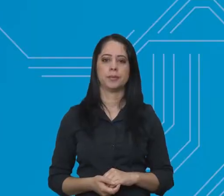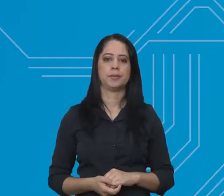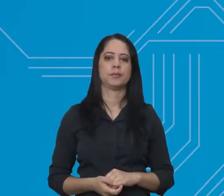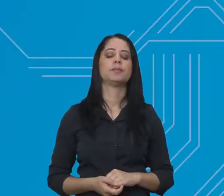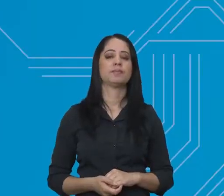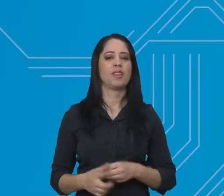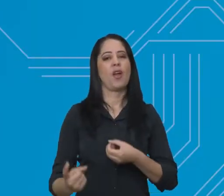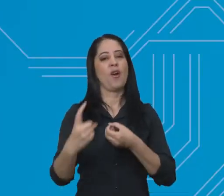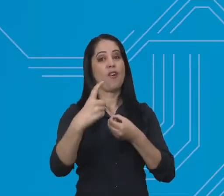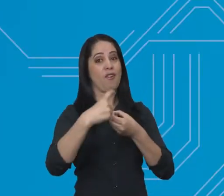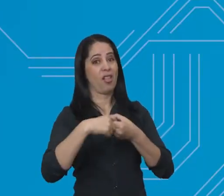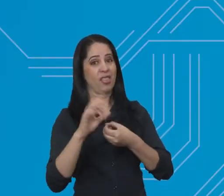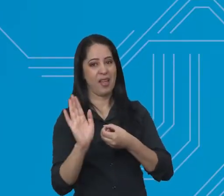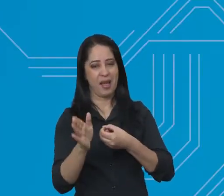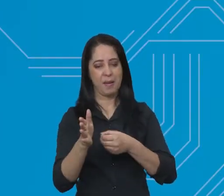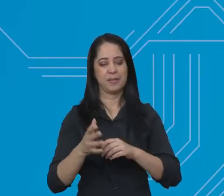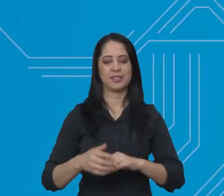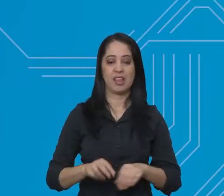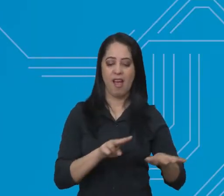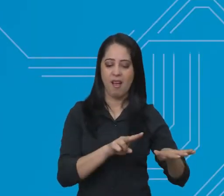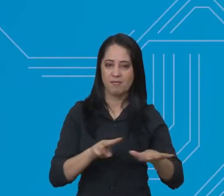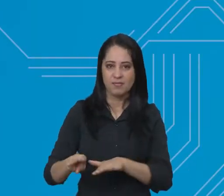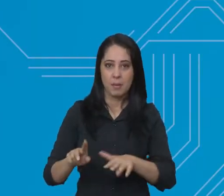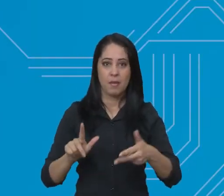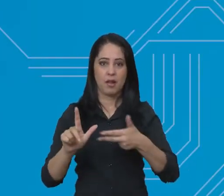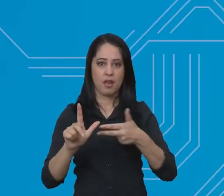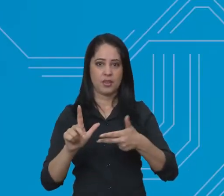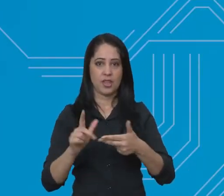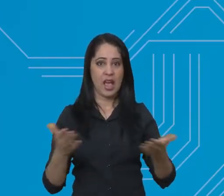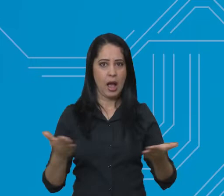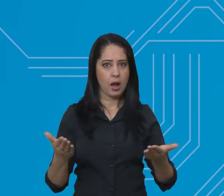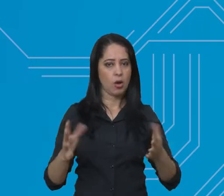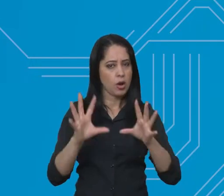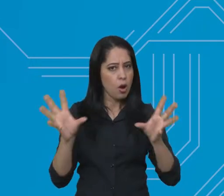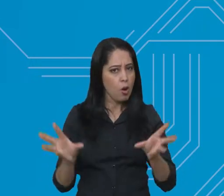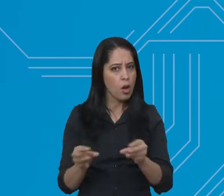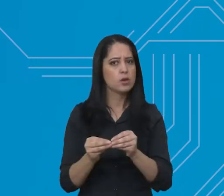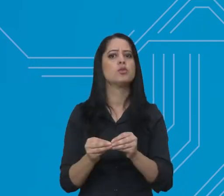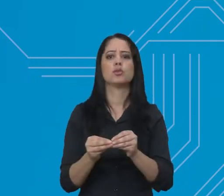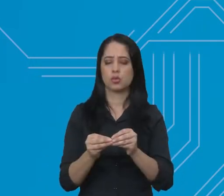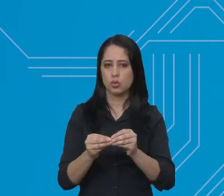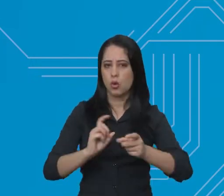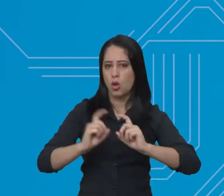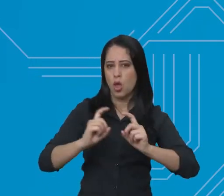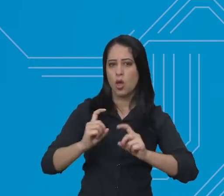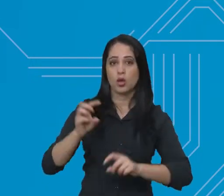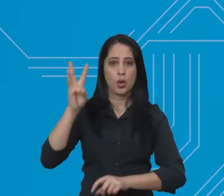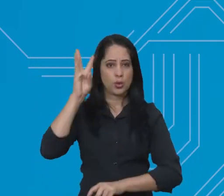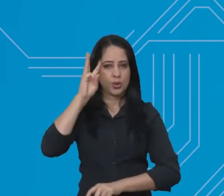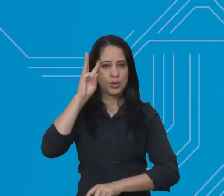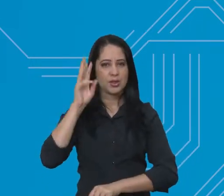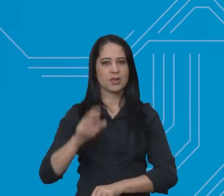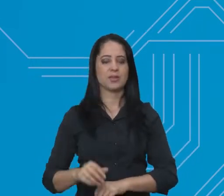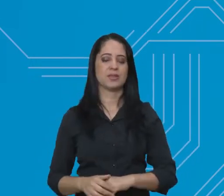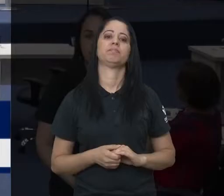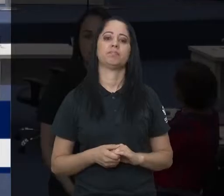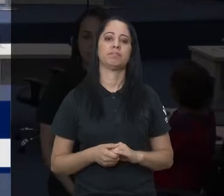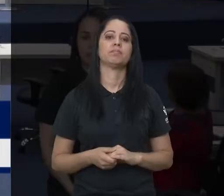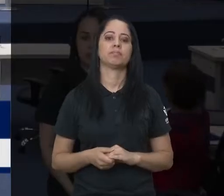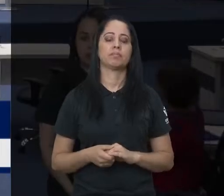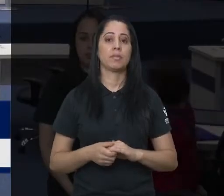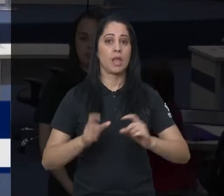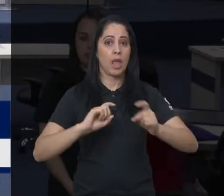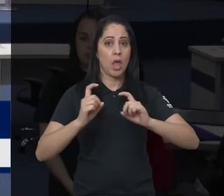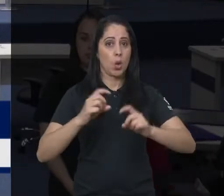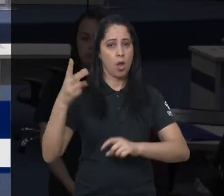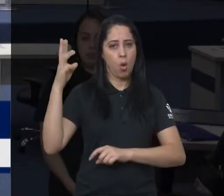E estamos de volta com o Semana Legislativa. Confira agora o resumo que preparamos da sessão desta terça-feira.